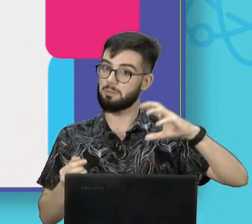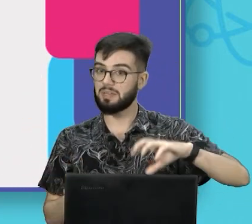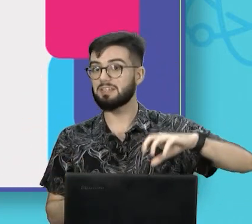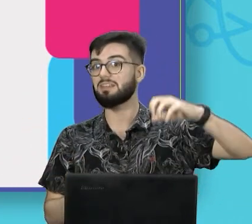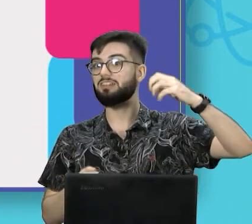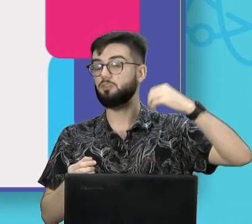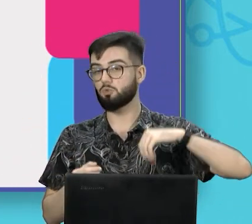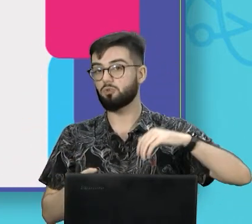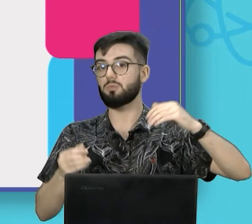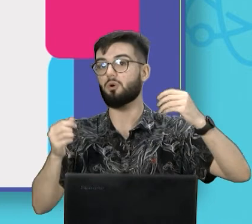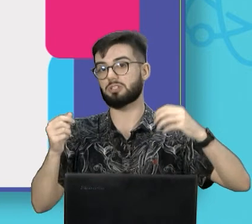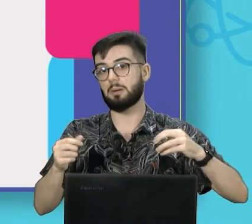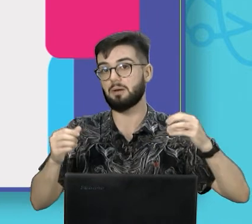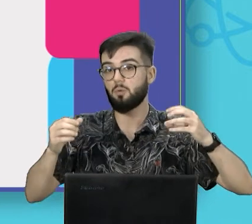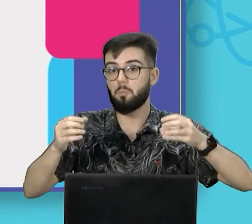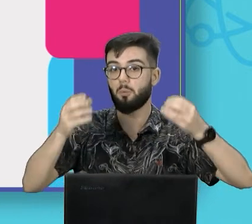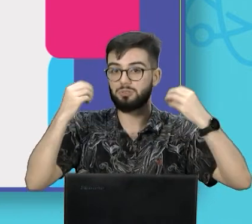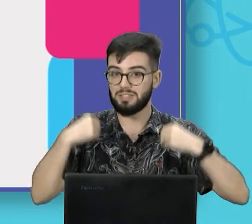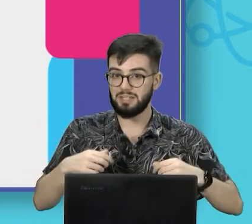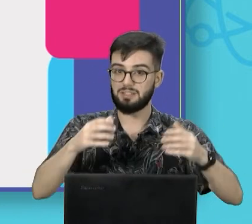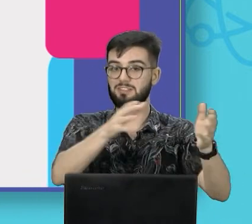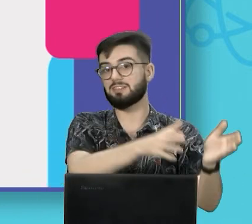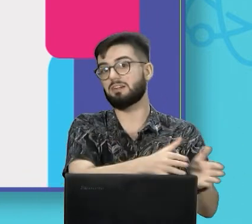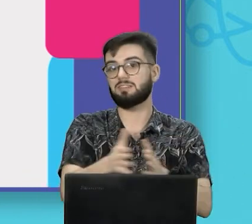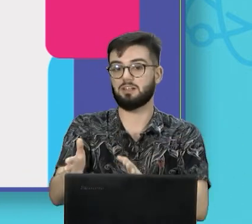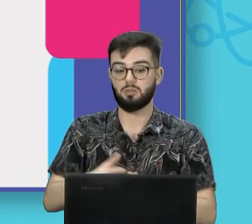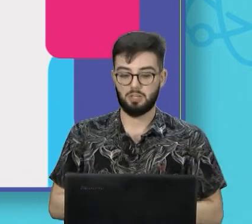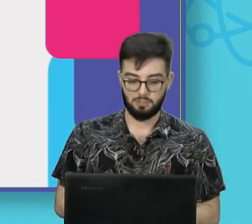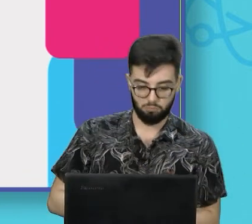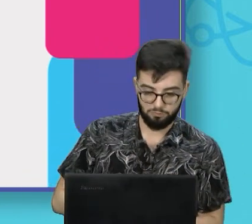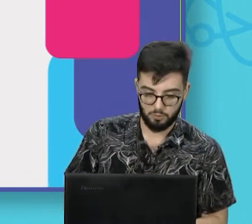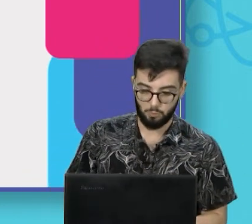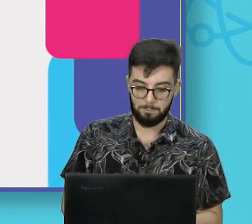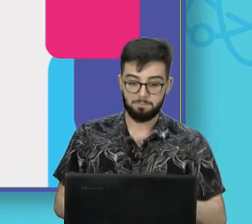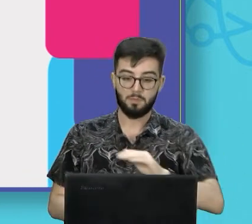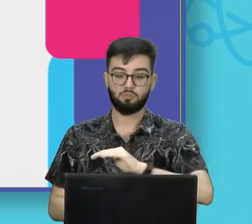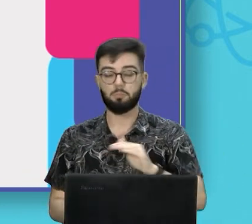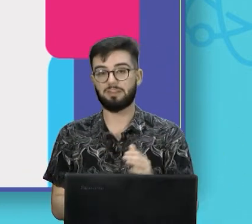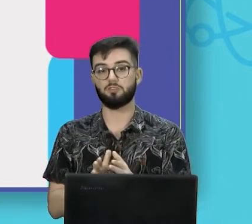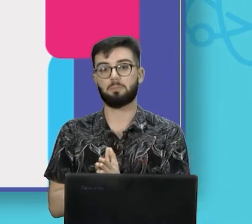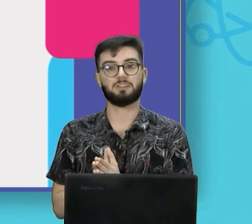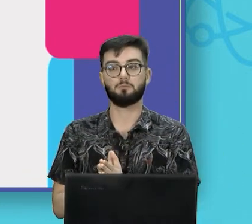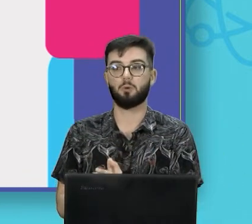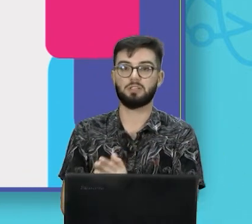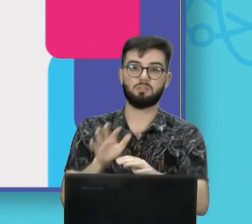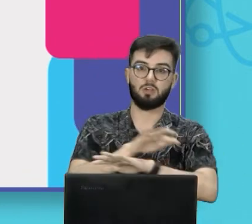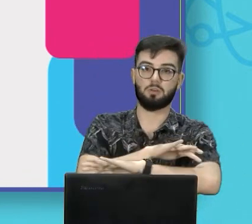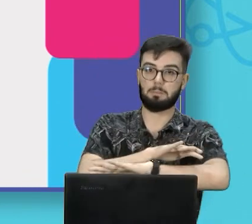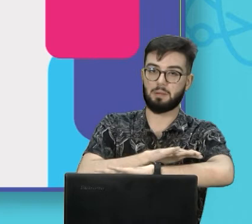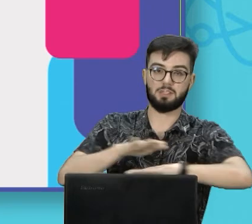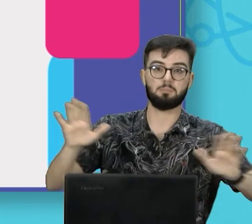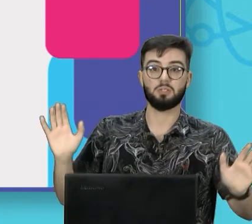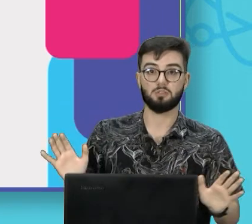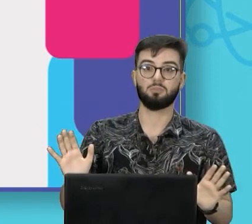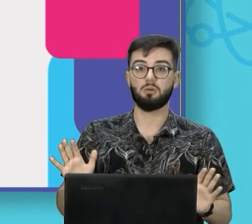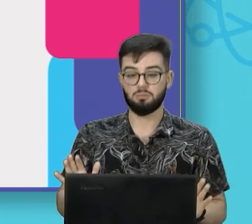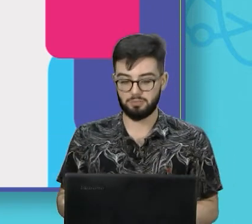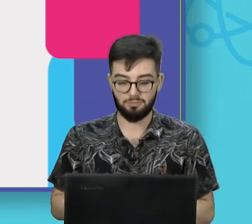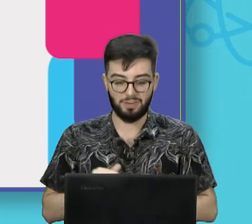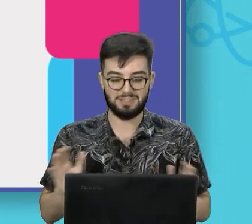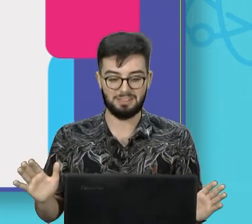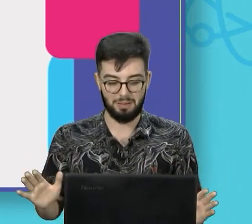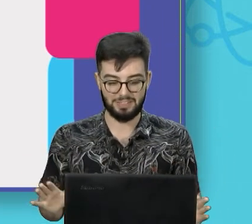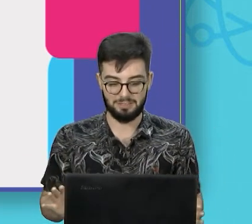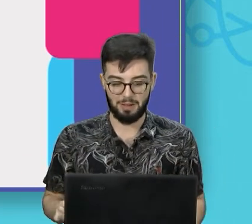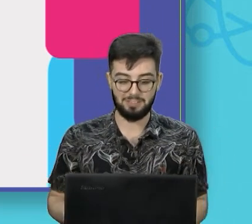justamente nesse intuito de mostrar o poder Centralizado na sua figura superação dos partidos políticos agora o partido político